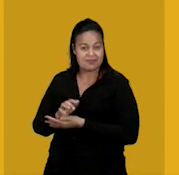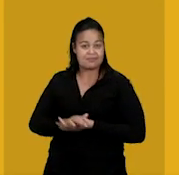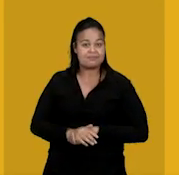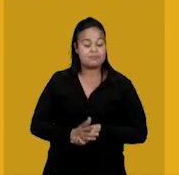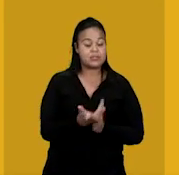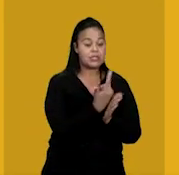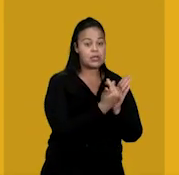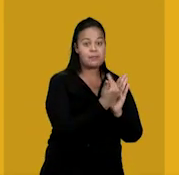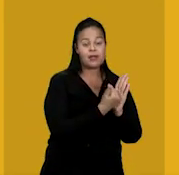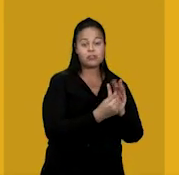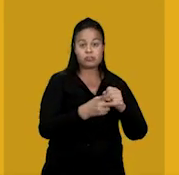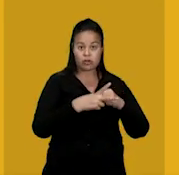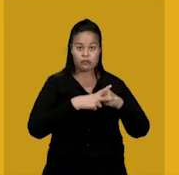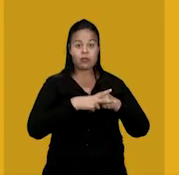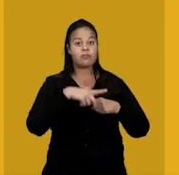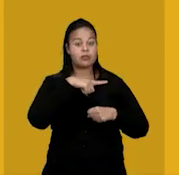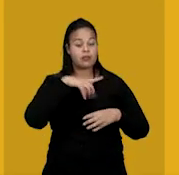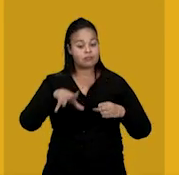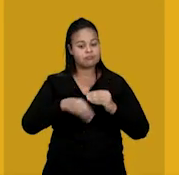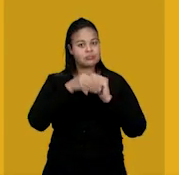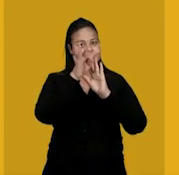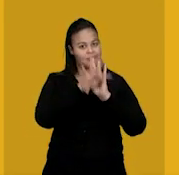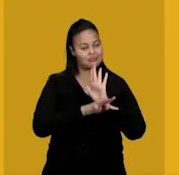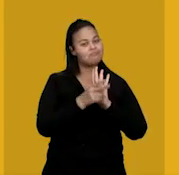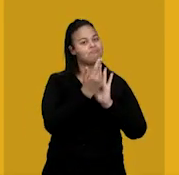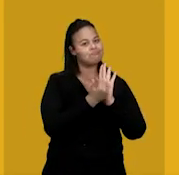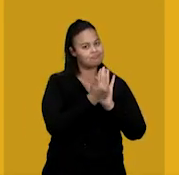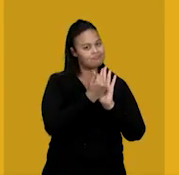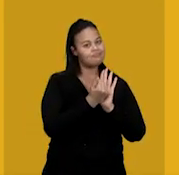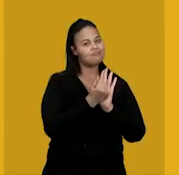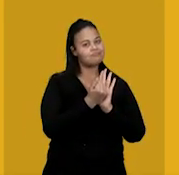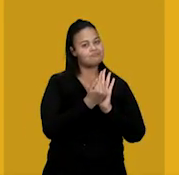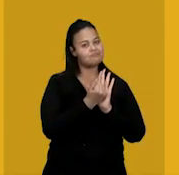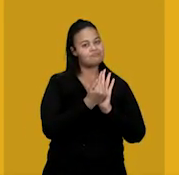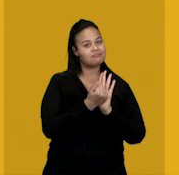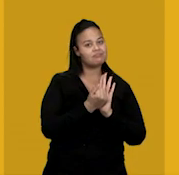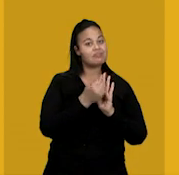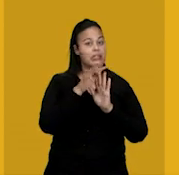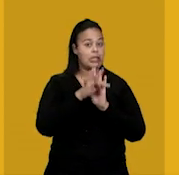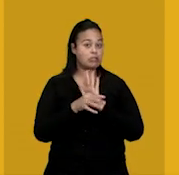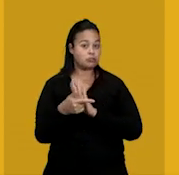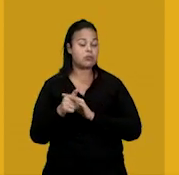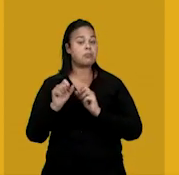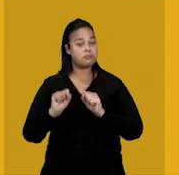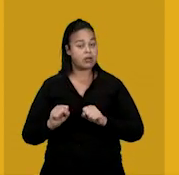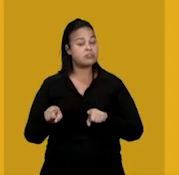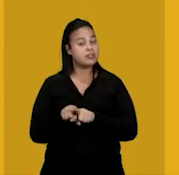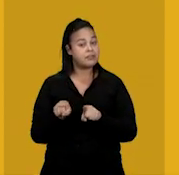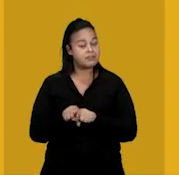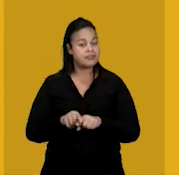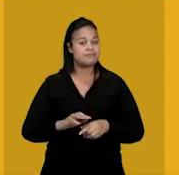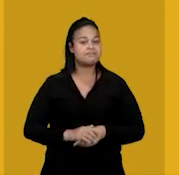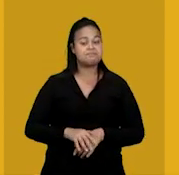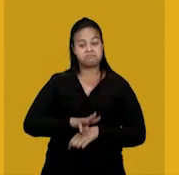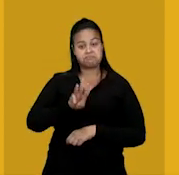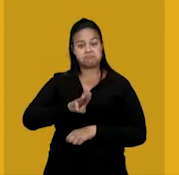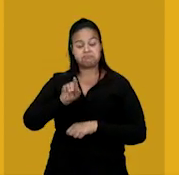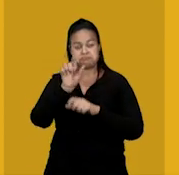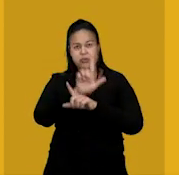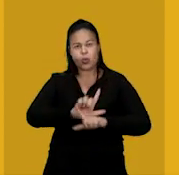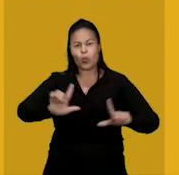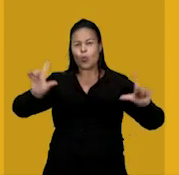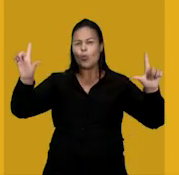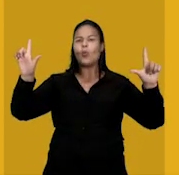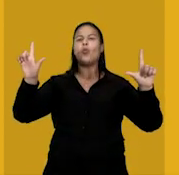uma ideologia, um modo de ver o mundo. Tá? Apela a sentimentos, desejos, emoções, lembranças do